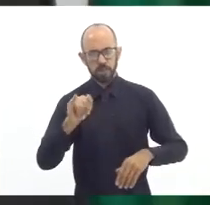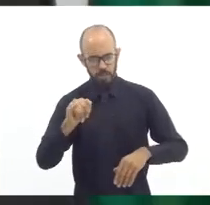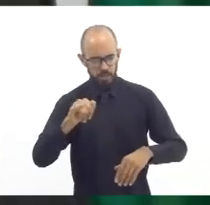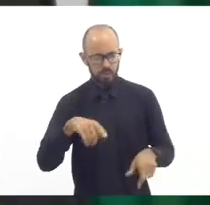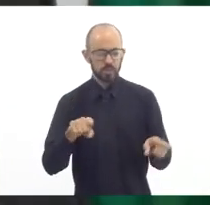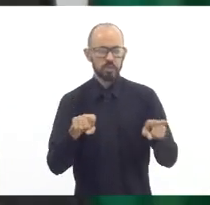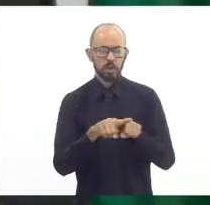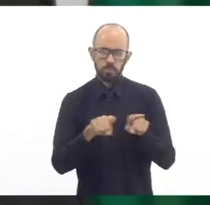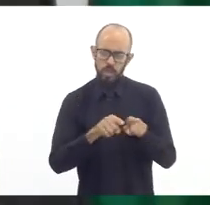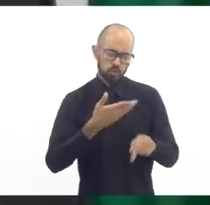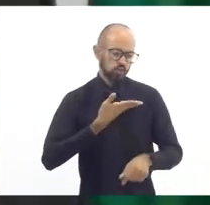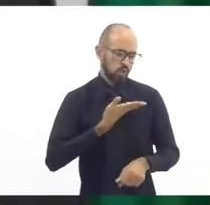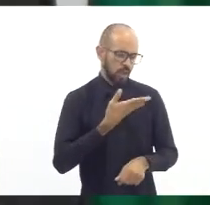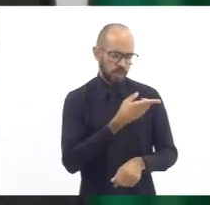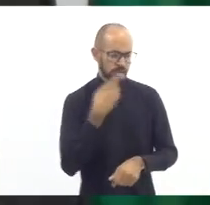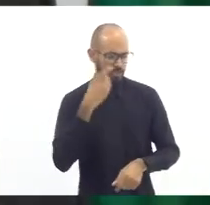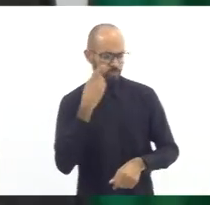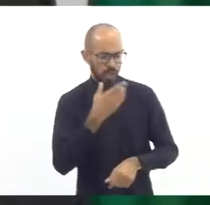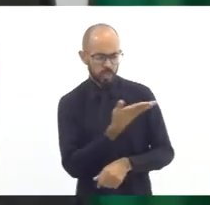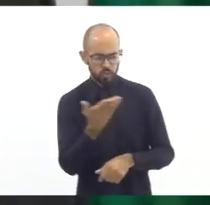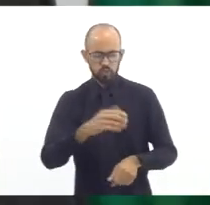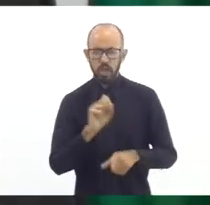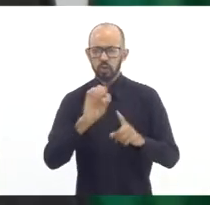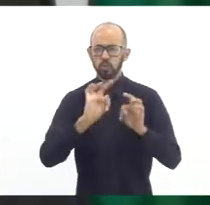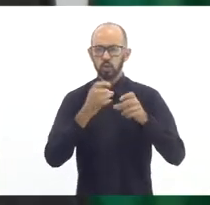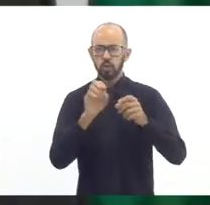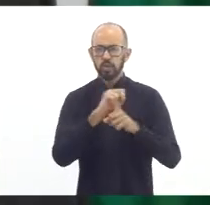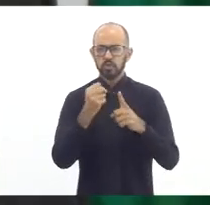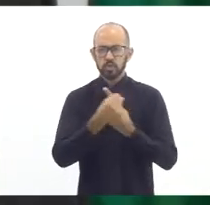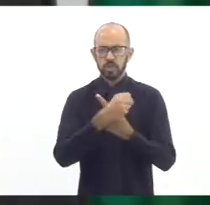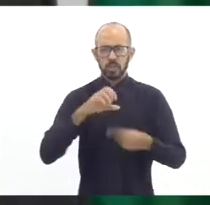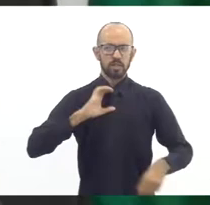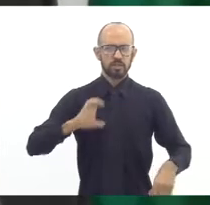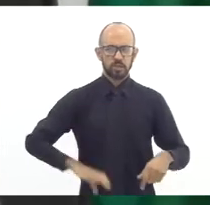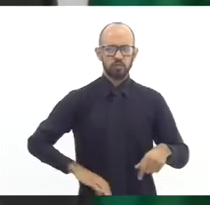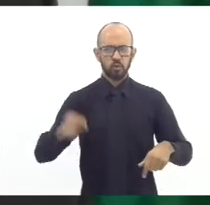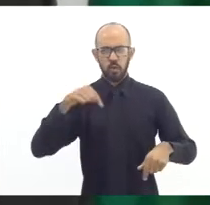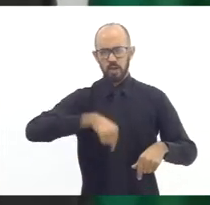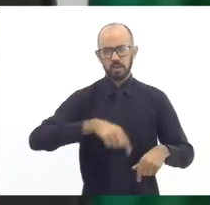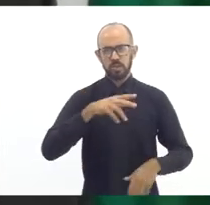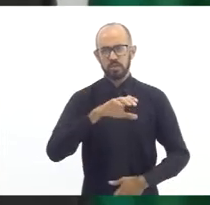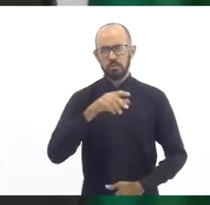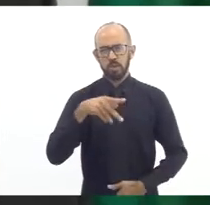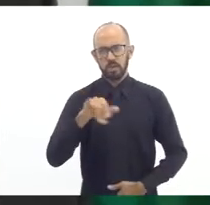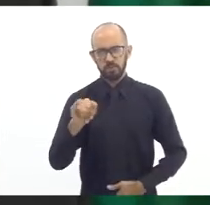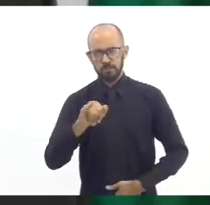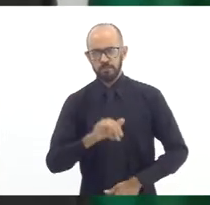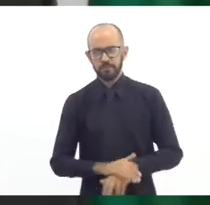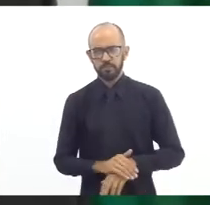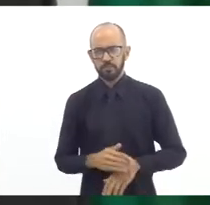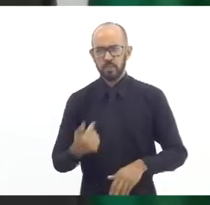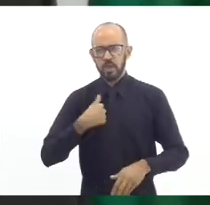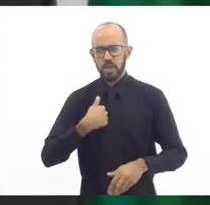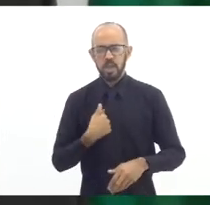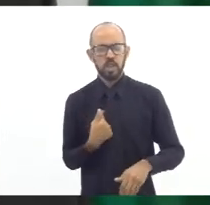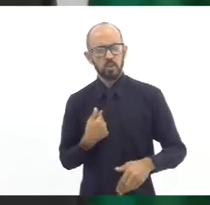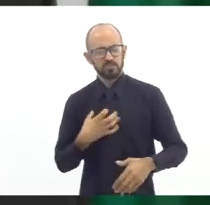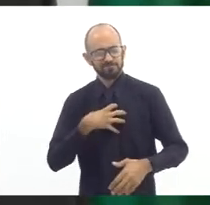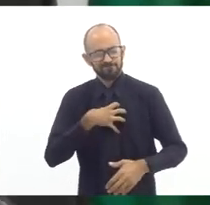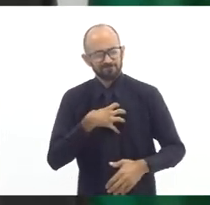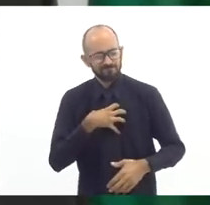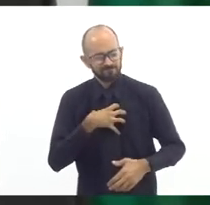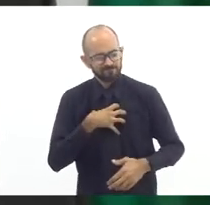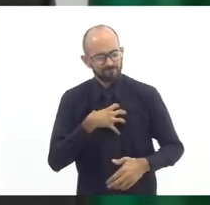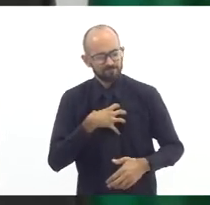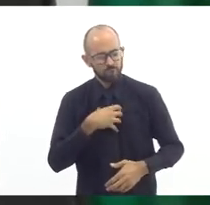saudar aqui a sociedade civil presente nessa audiência. Eu me solidarizo aqui com a